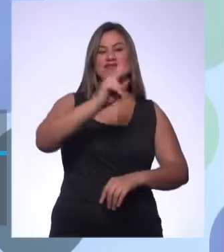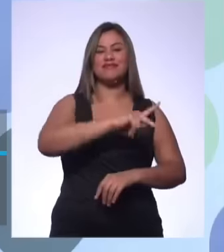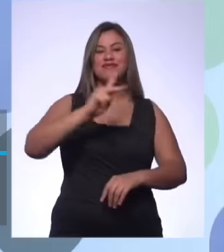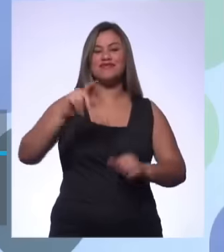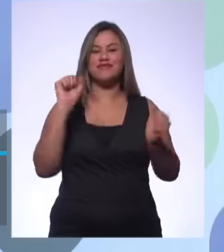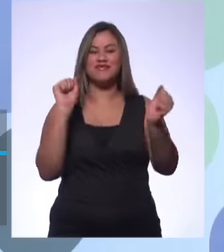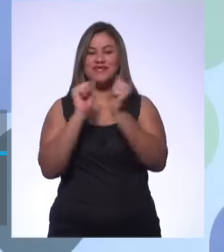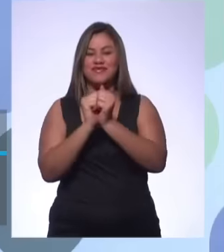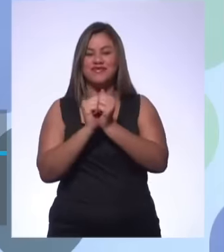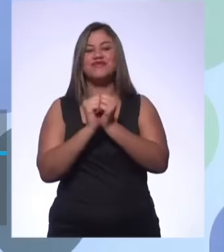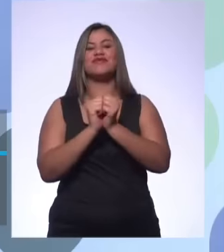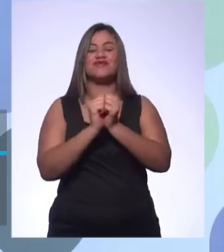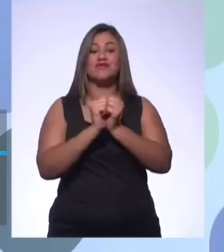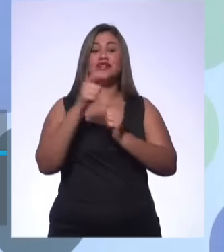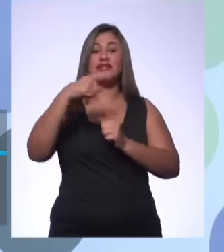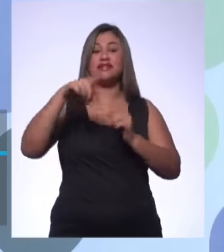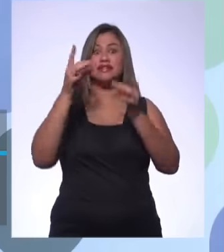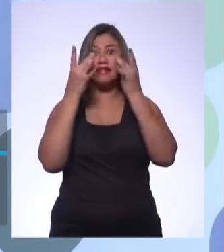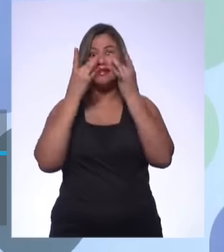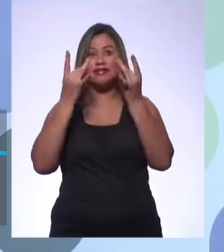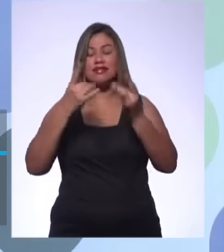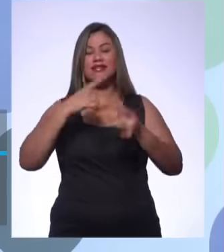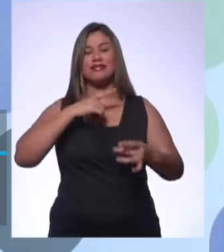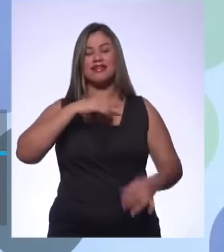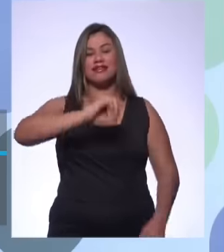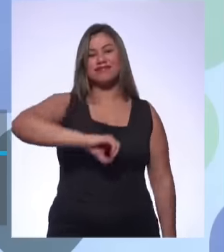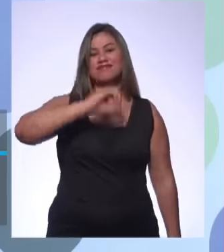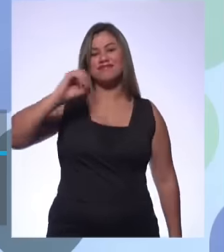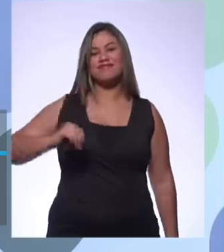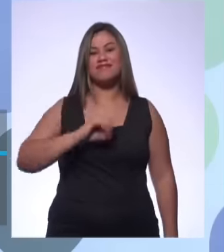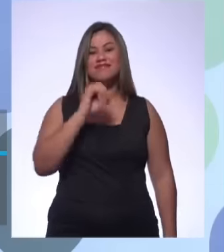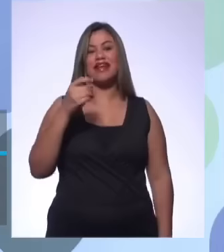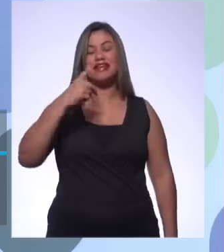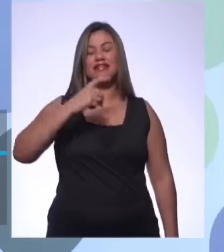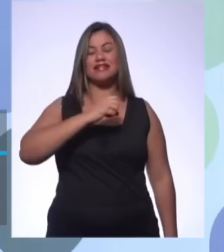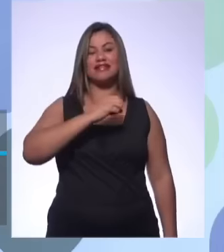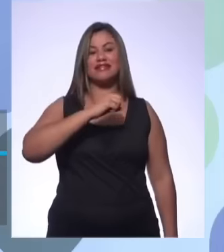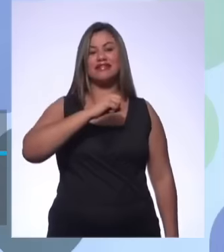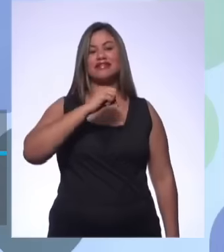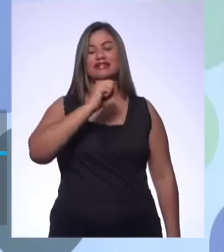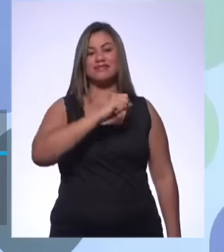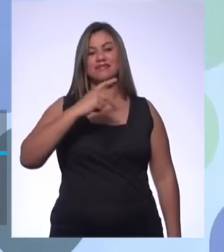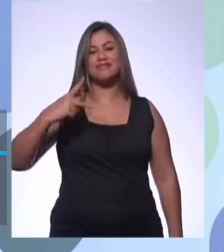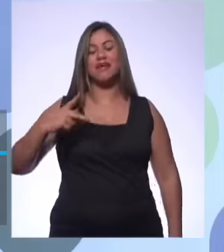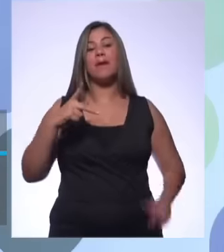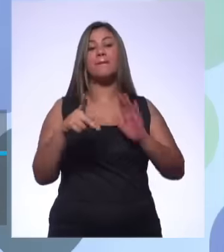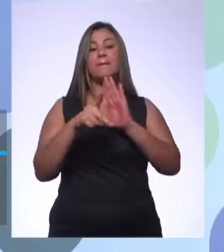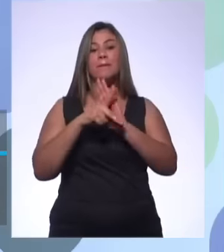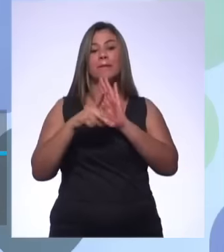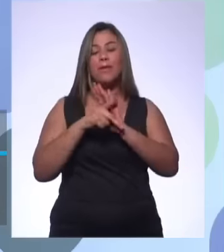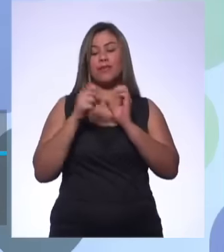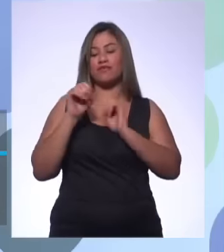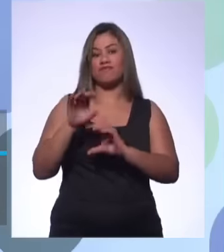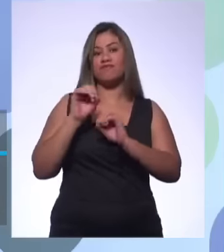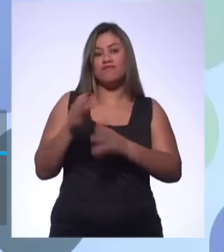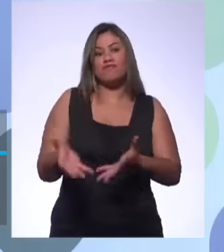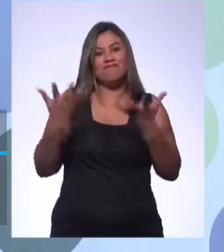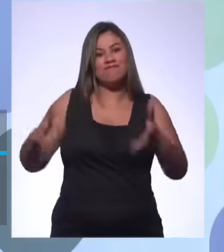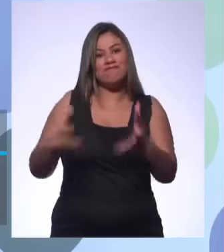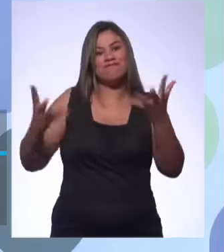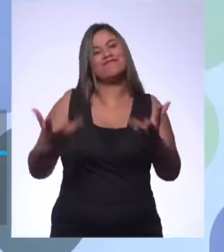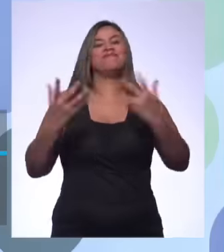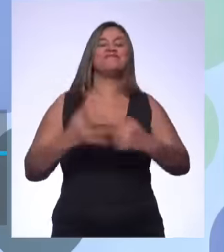que estão aí ligados no aplicativo do Centro de Mídias, motivando essa garotada para poder estudar. Mas